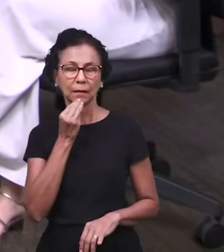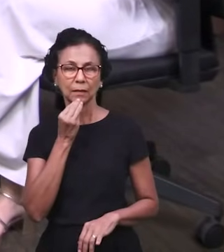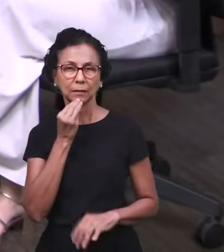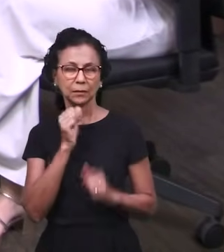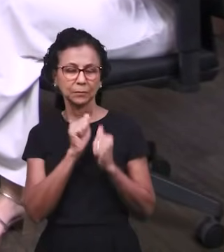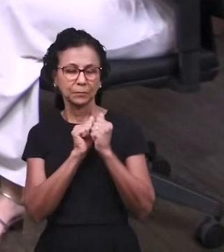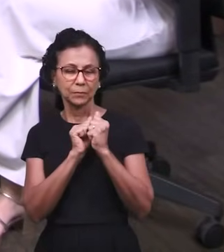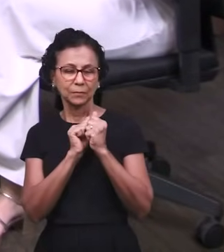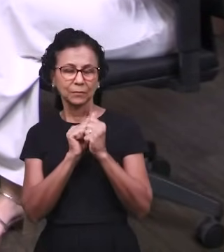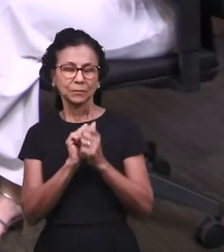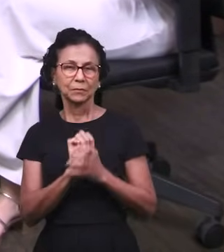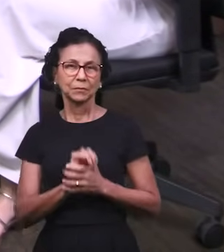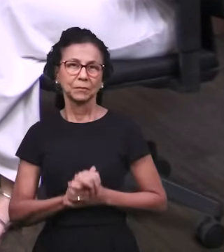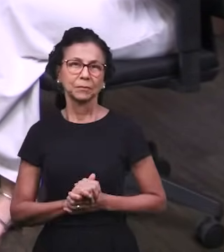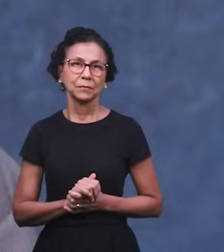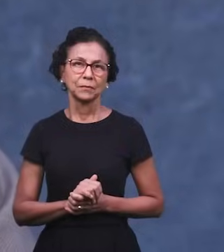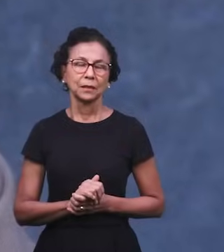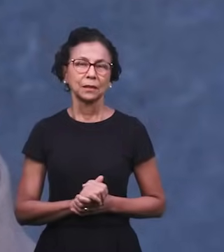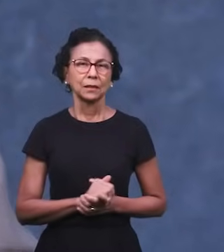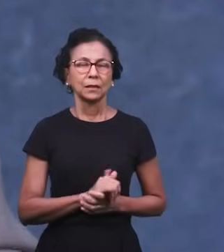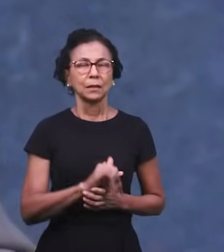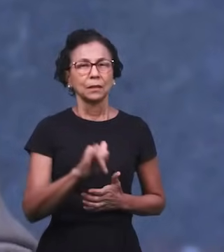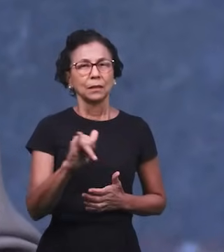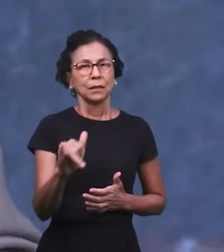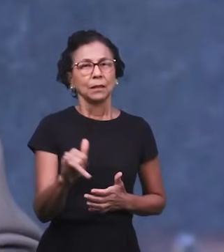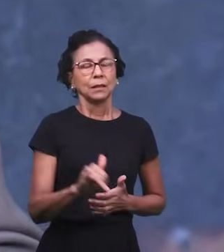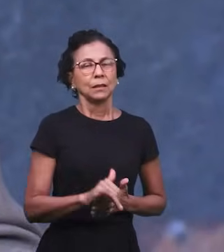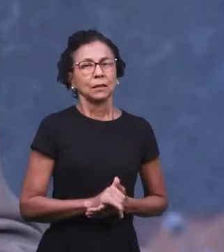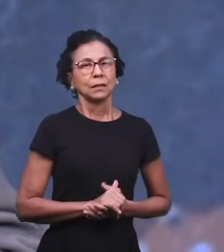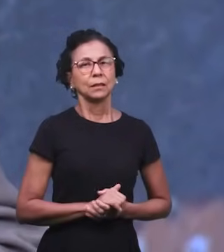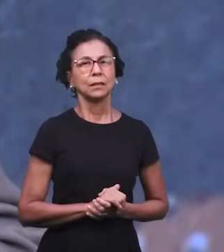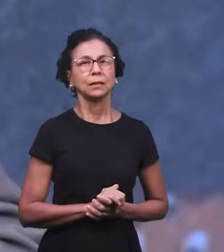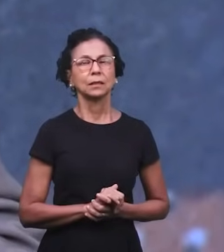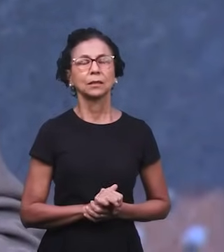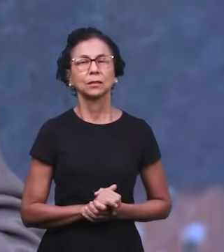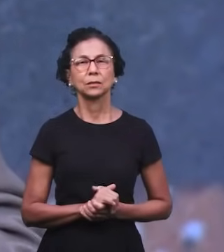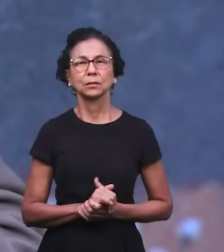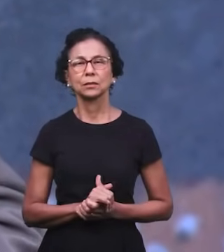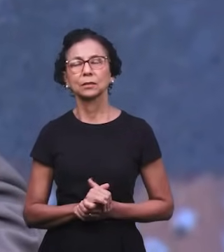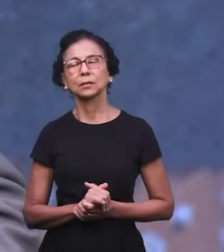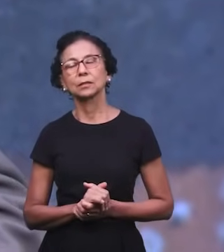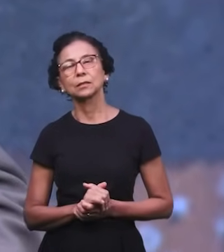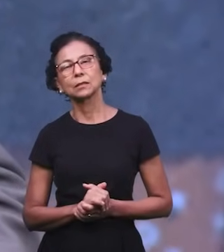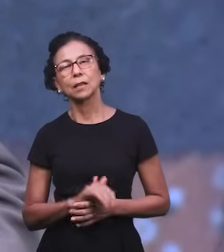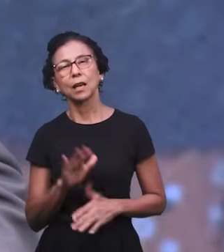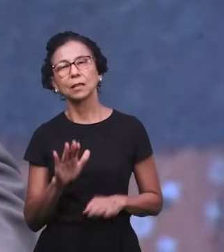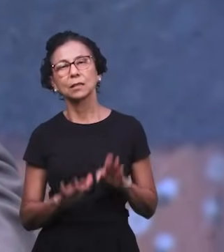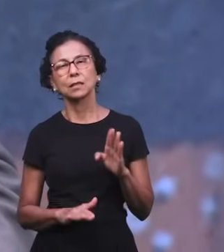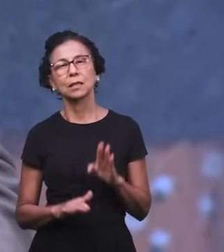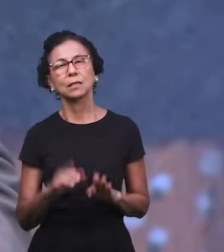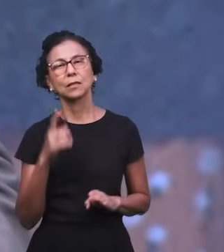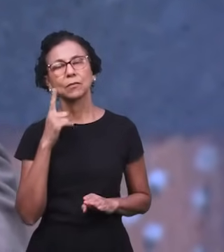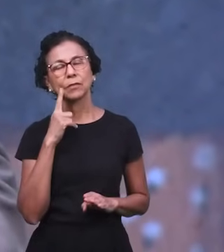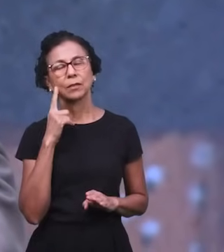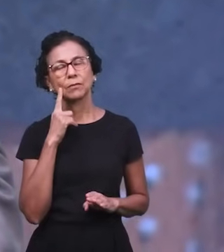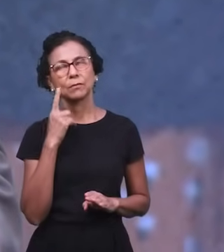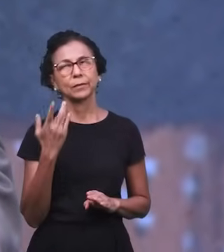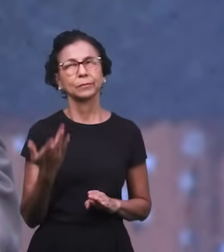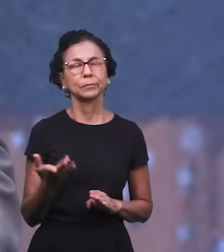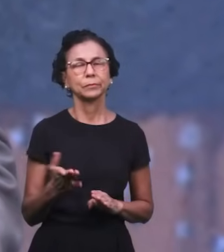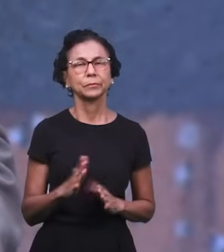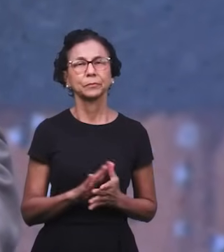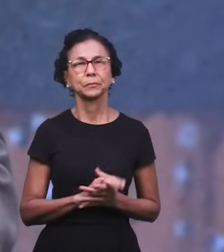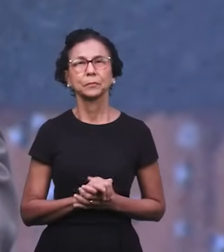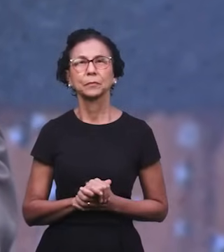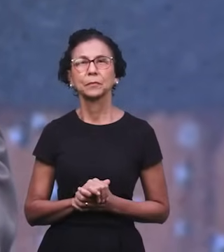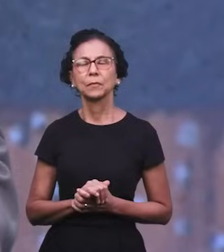de estarmos juntos aqui. E eu quero dizer para você que nos assiste, por vezes você vai ouvir expressões aqui, como por